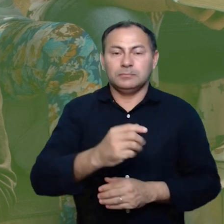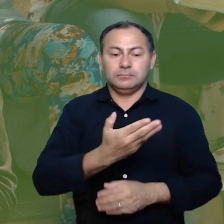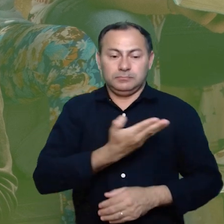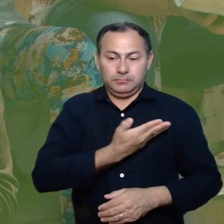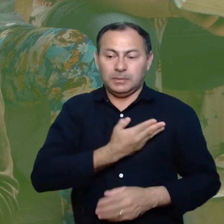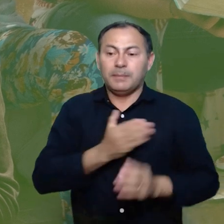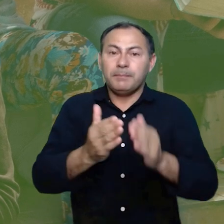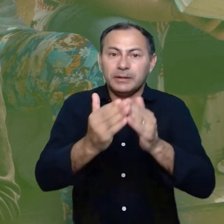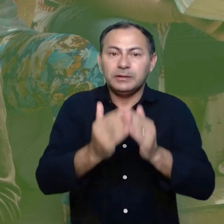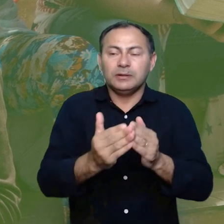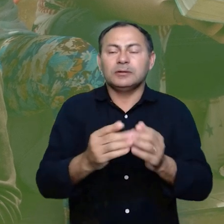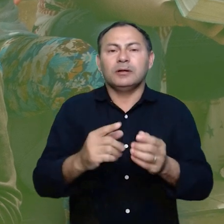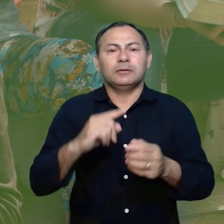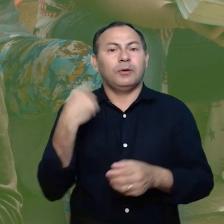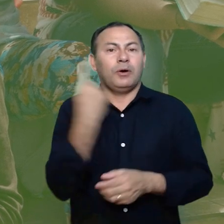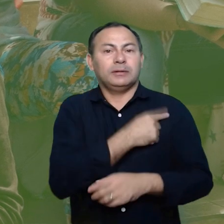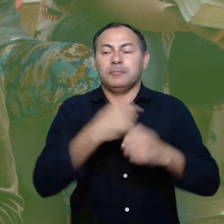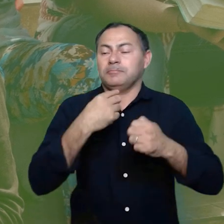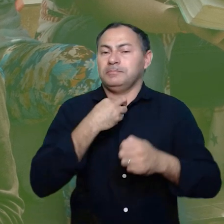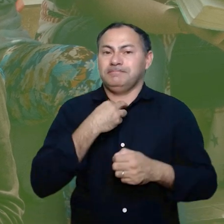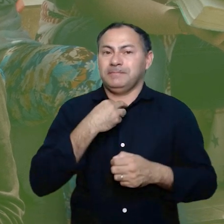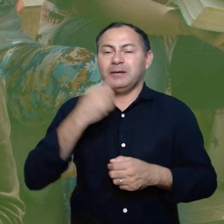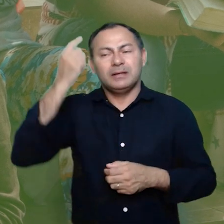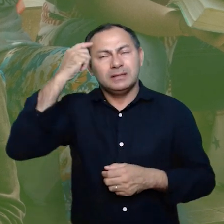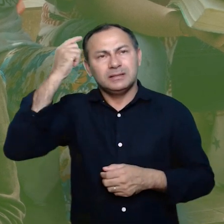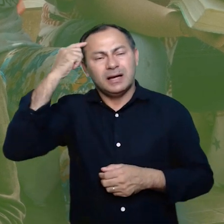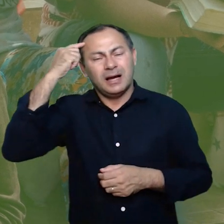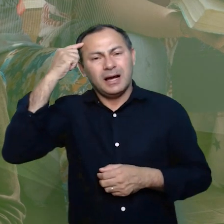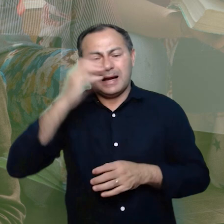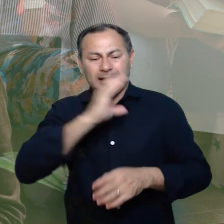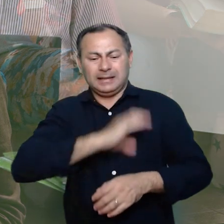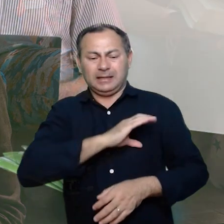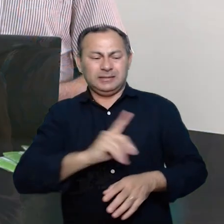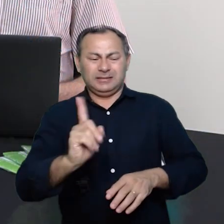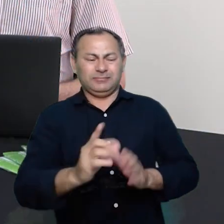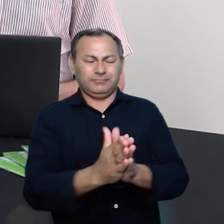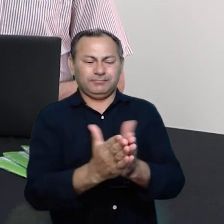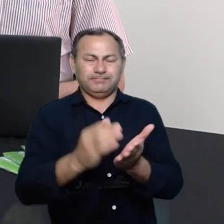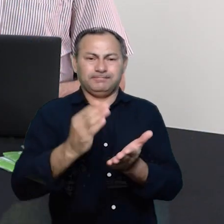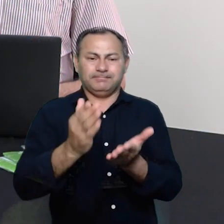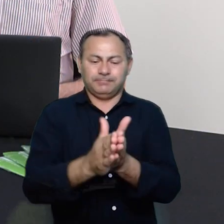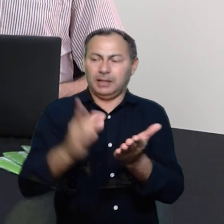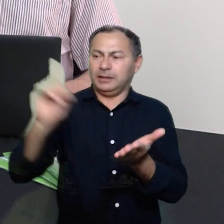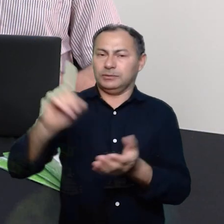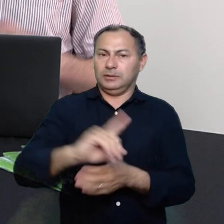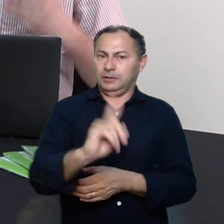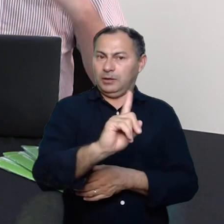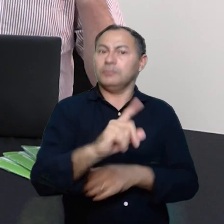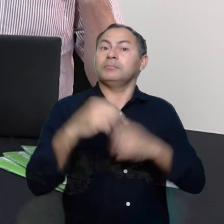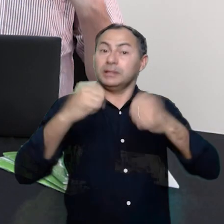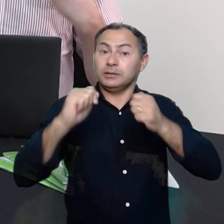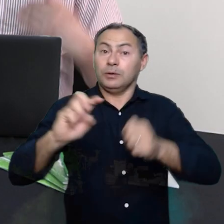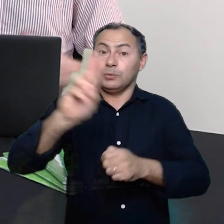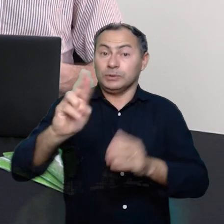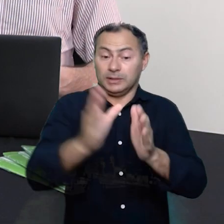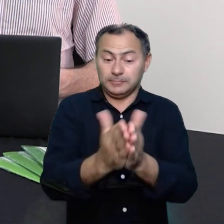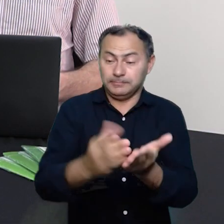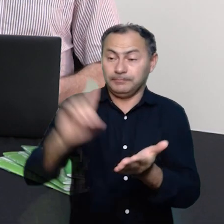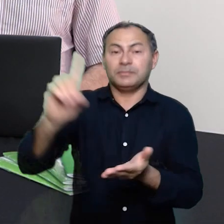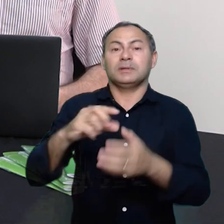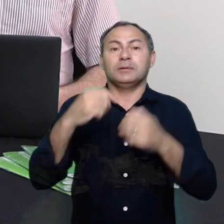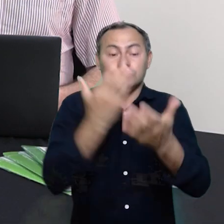podemos imaginar uma catequese que dispense a Bíblia, a palavra de Deus. Então, desde a catequese, no estudo,